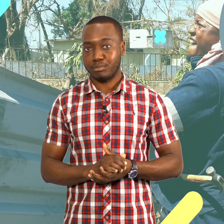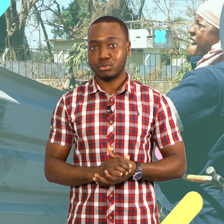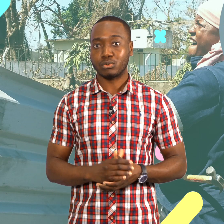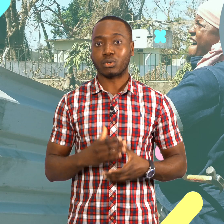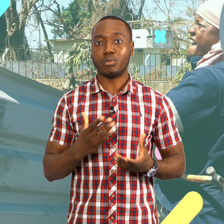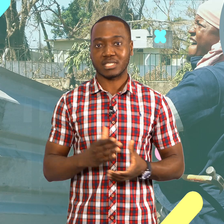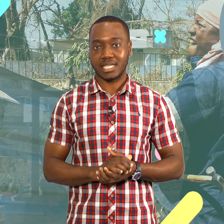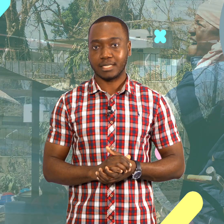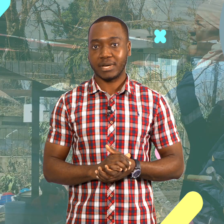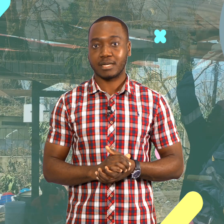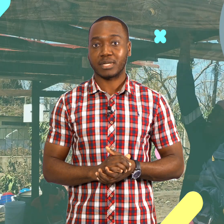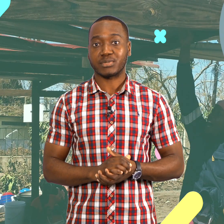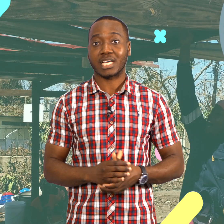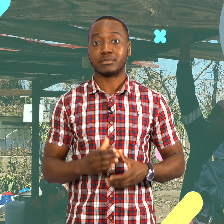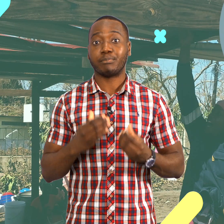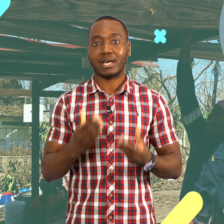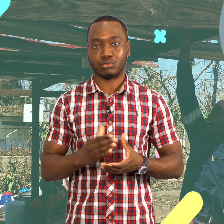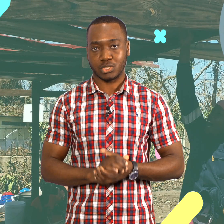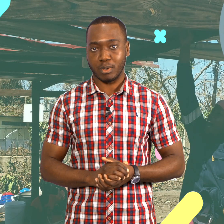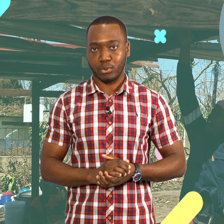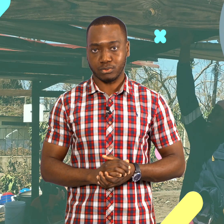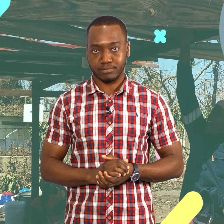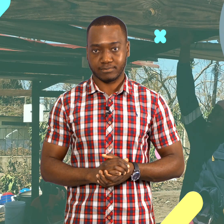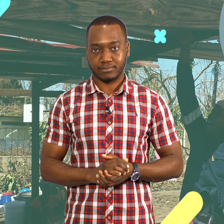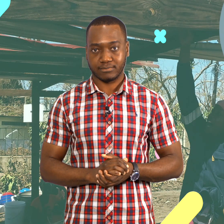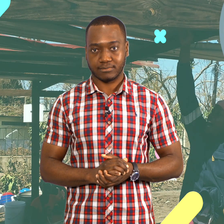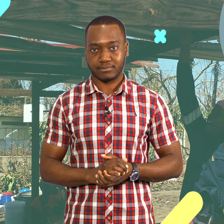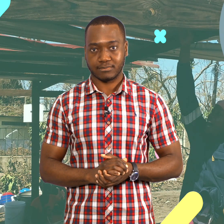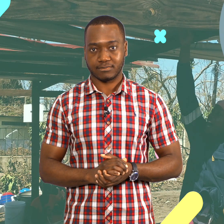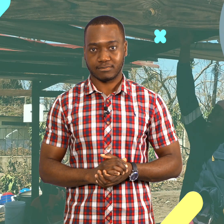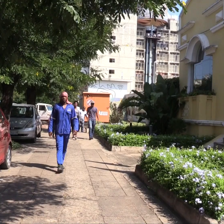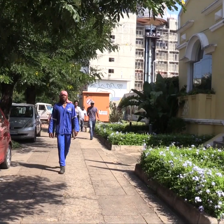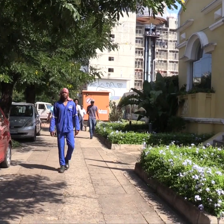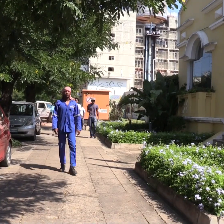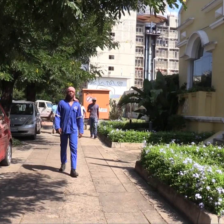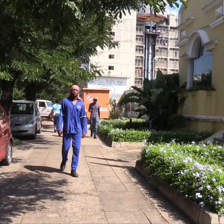cidade de Maputo rumo à cidade da Beira para prestar de perto o seu apoio.